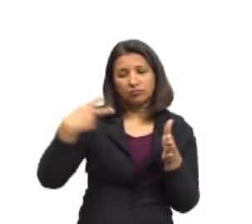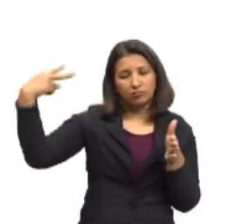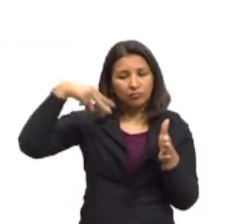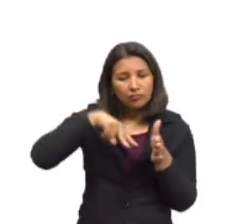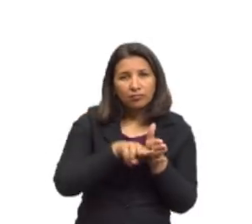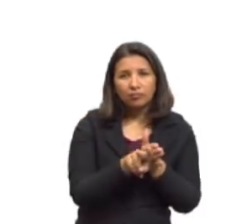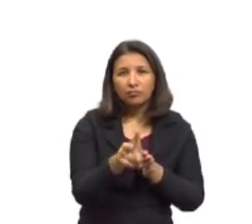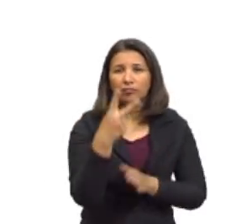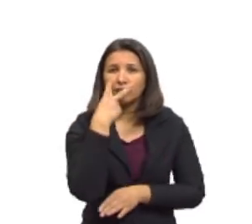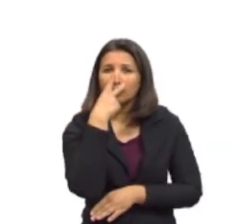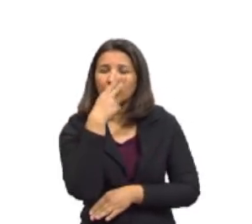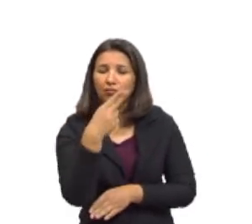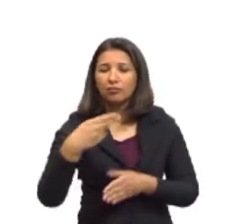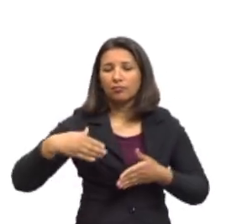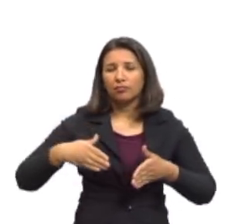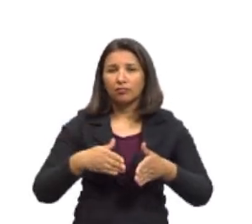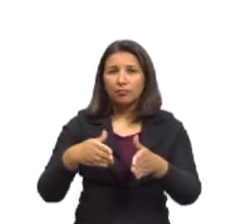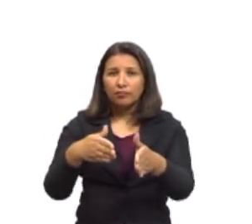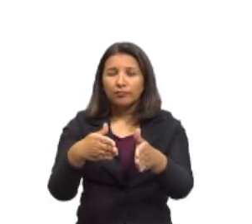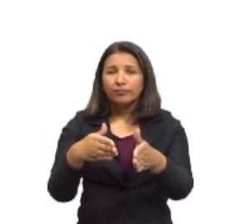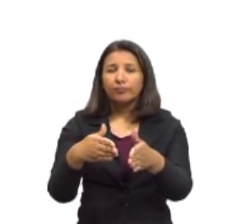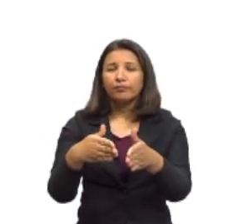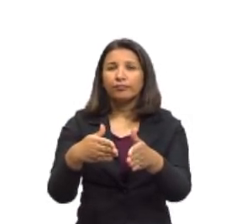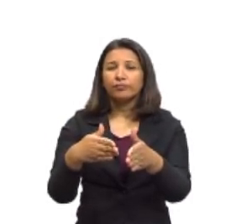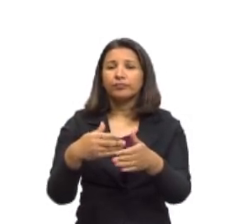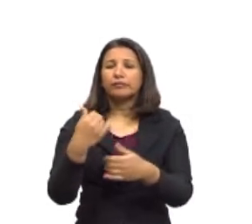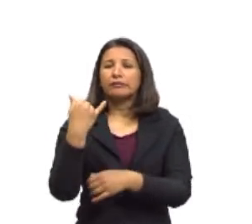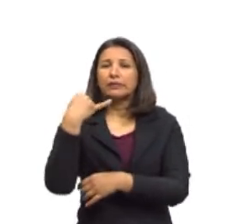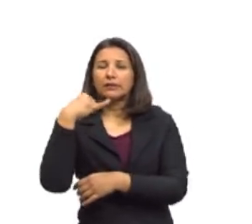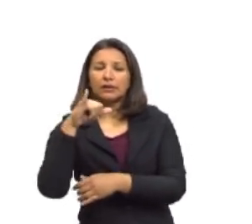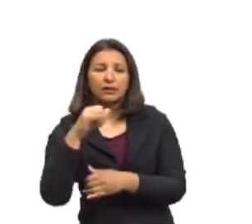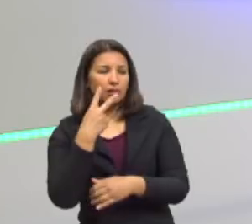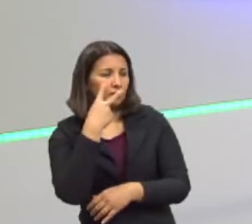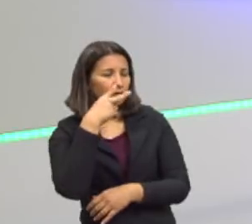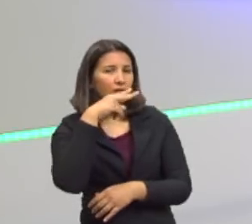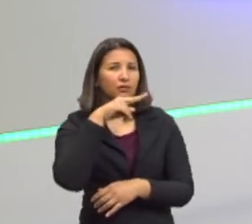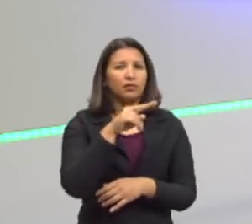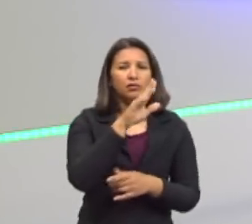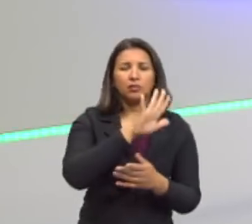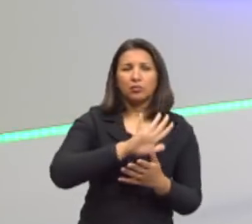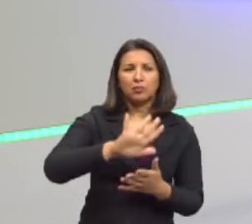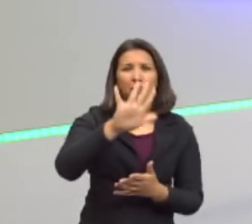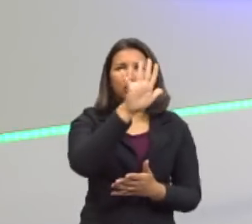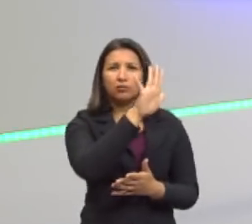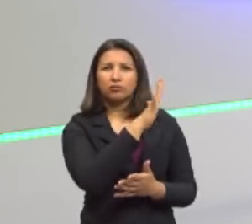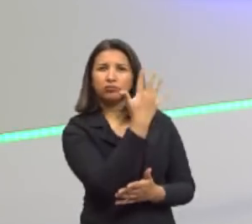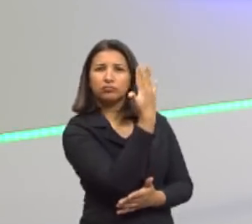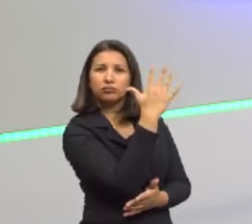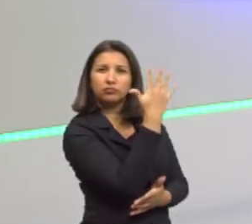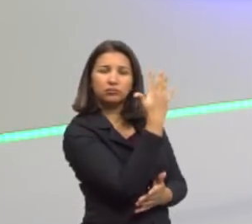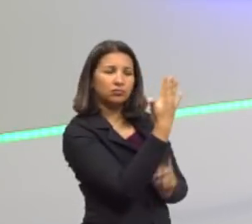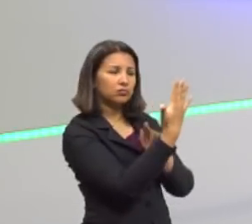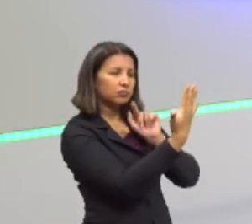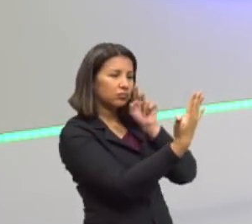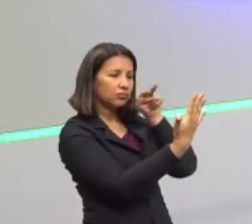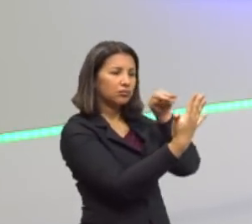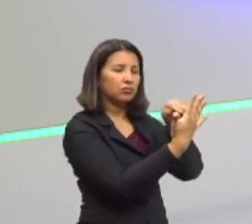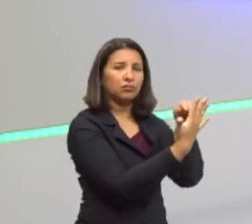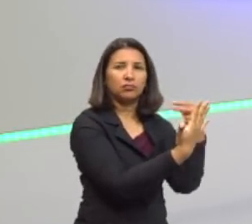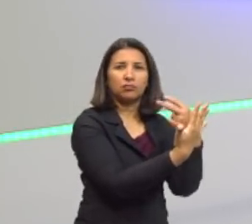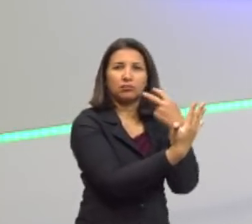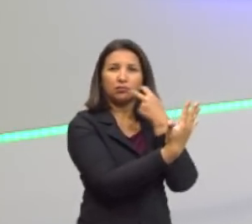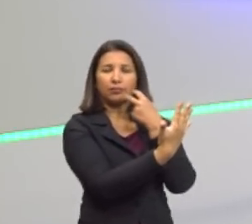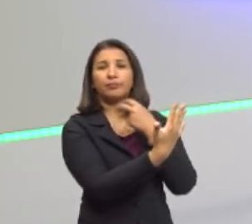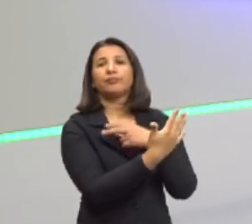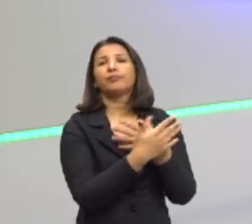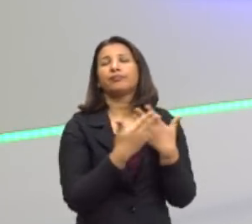o mesmo caminho. Então, se eu estou vendo alguma coisa no espelho, o que está sendo visto está, né, no campo de visão de quem está